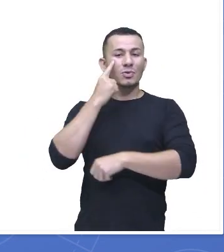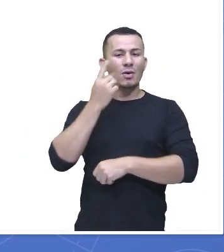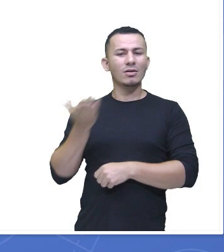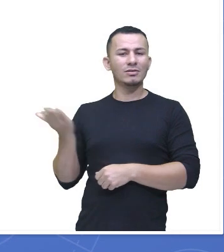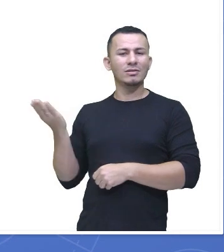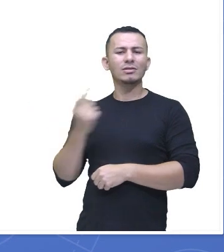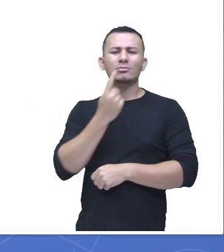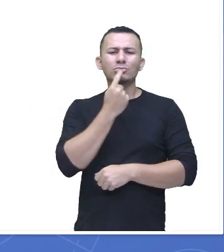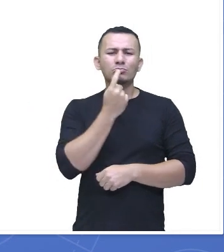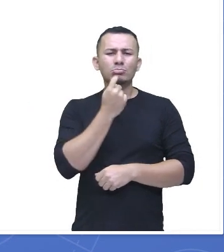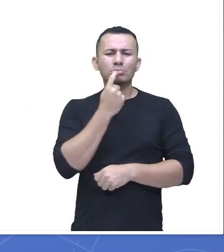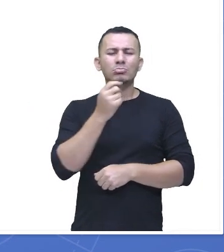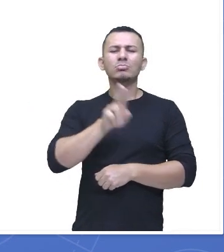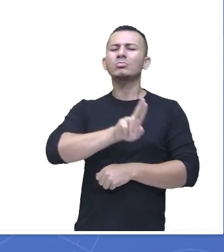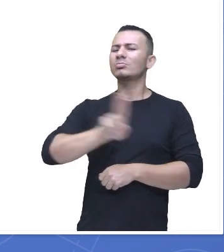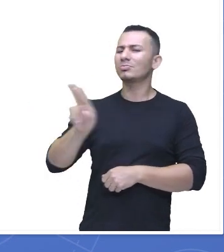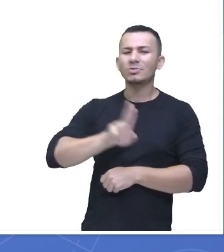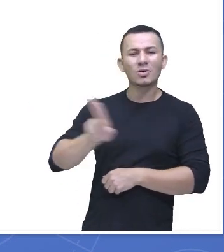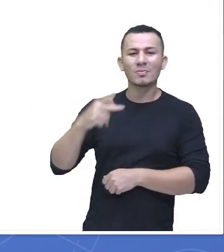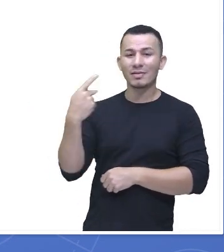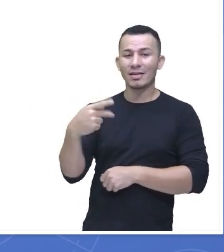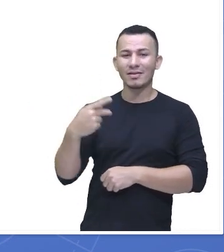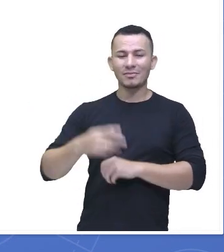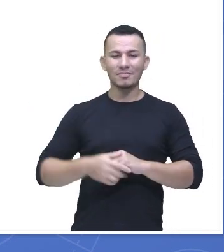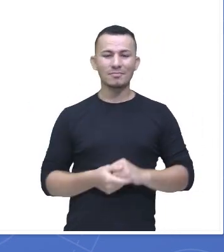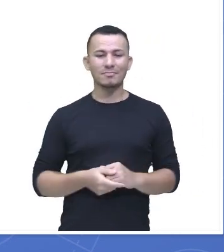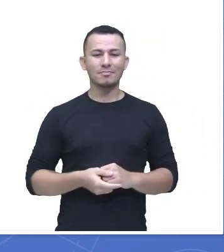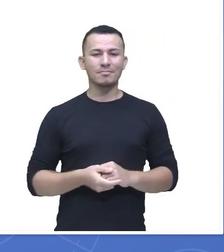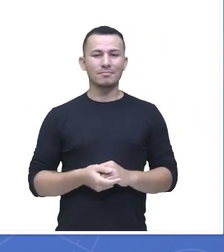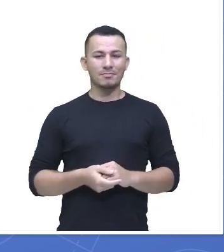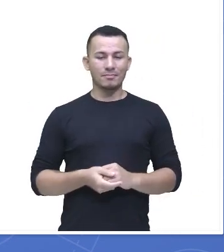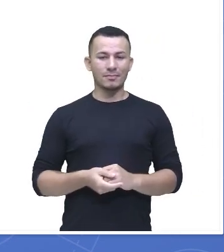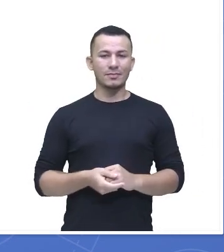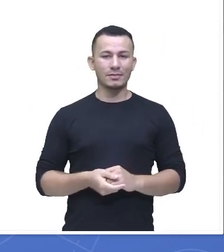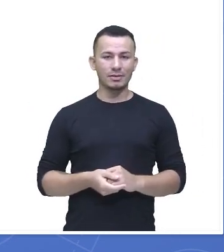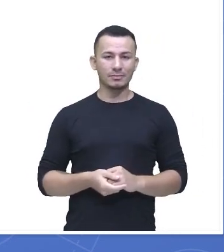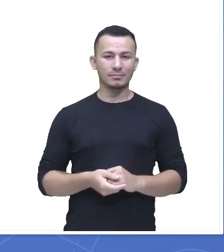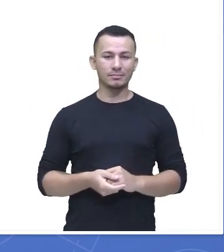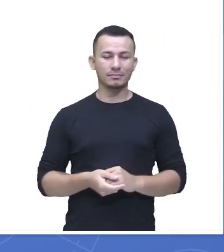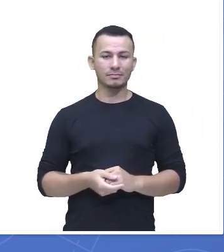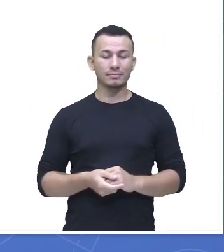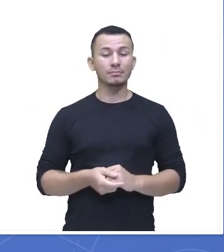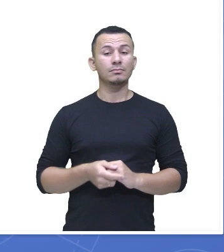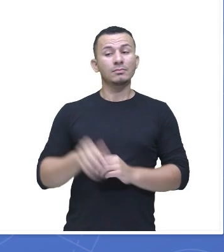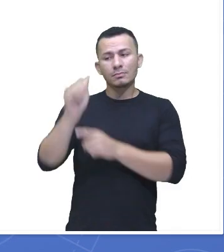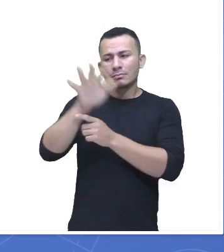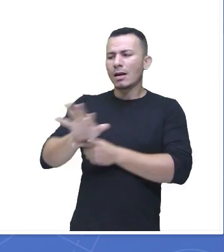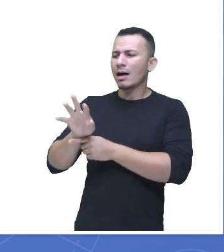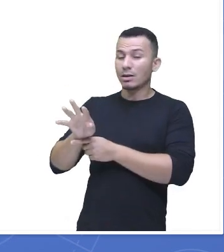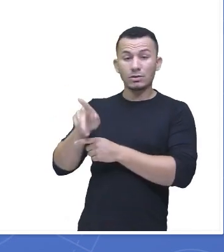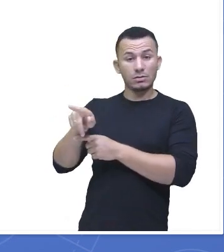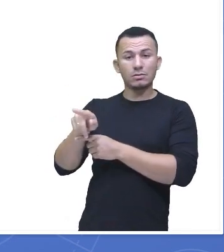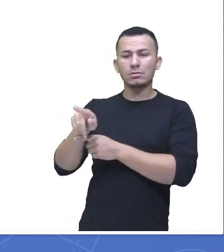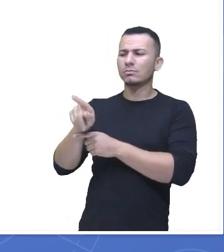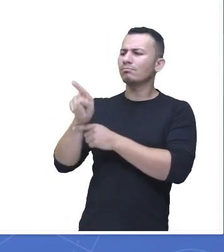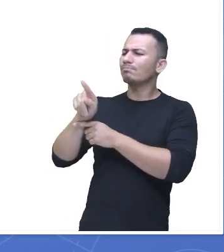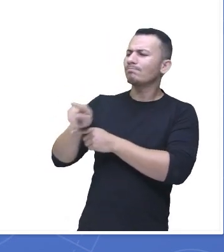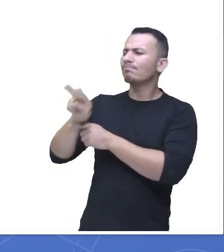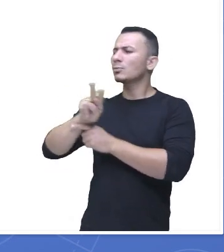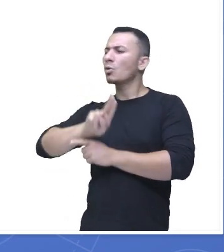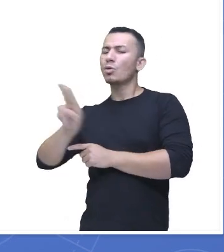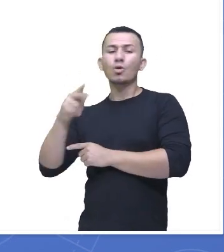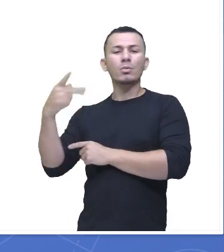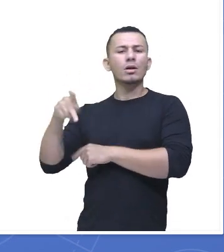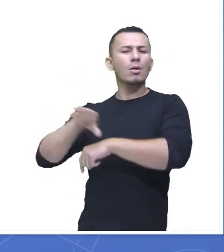está em vermelho e amarelo, né? Mais clarinho, tá certo? Observem lá as alternativas